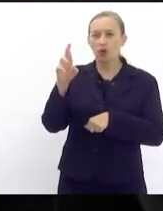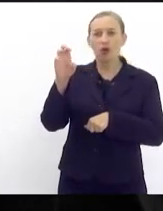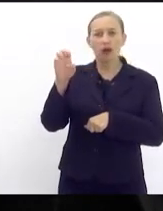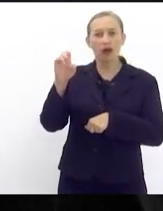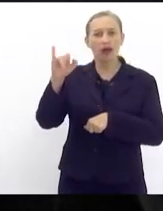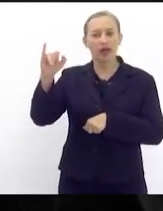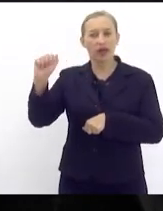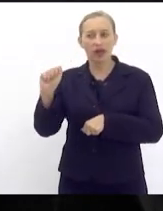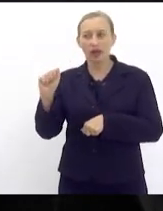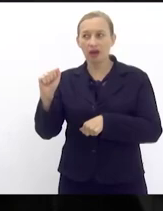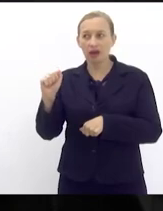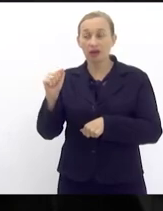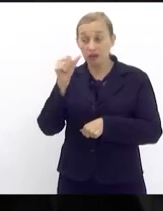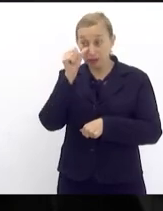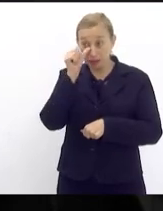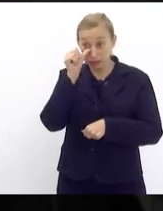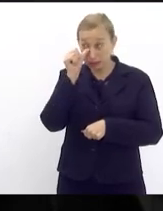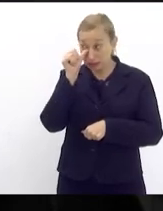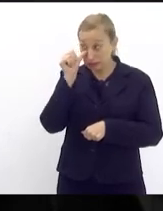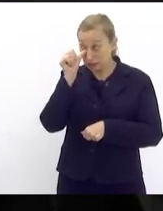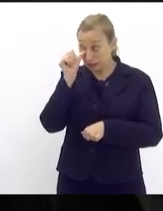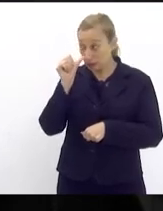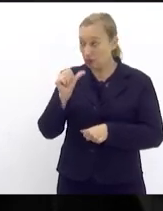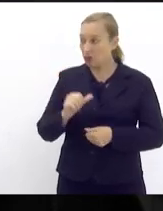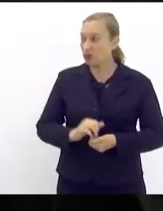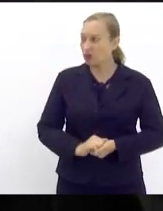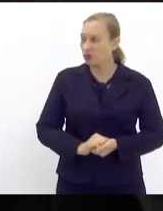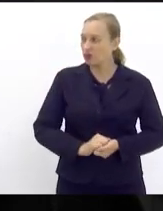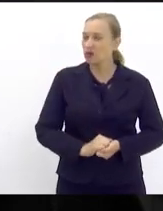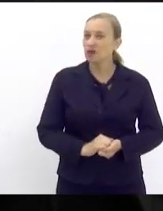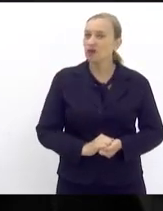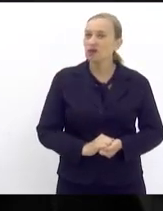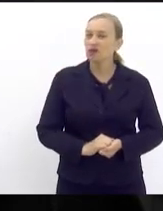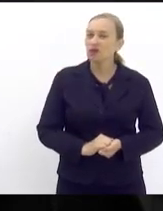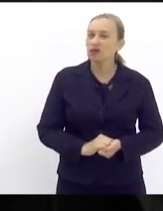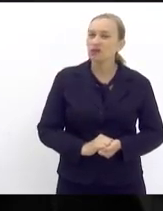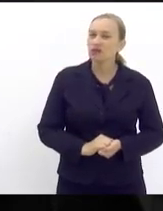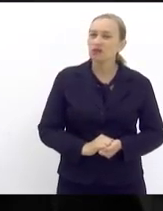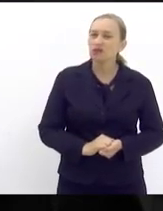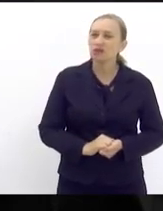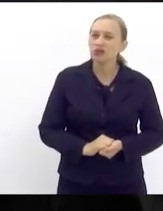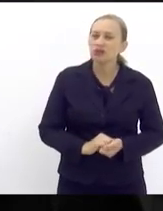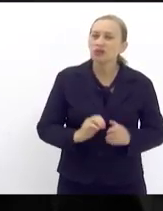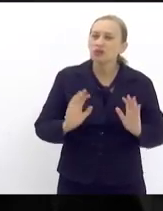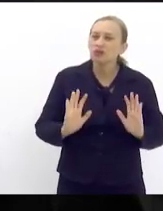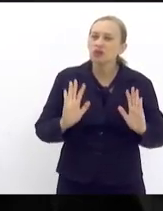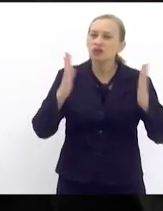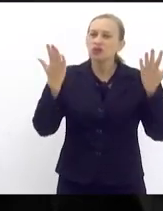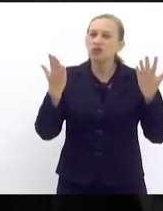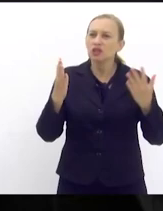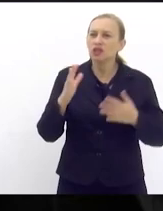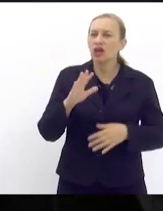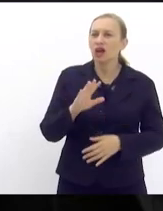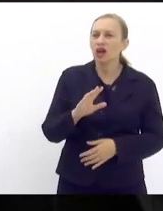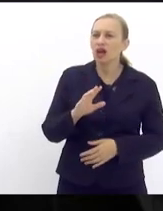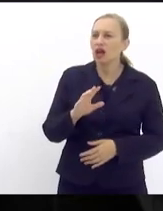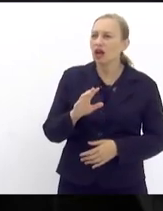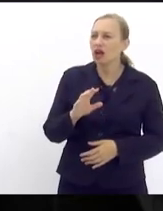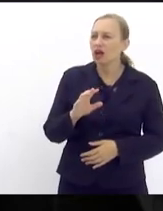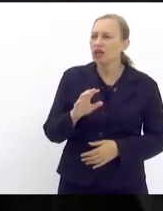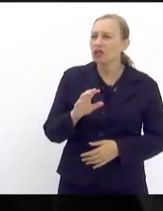festejou a hipótese de ter testado com sucesso um drone